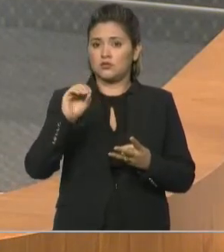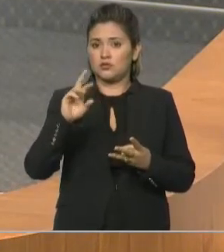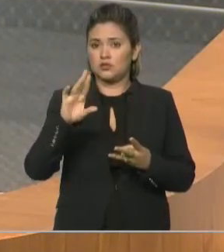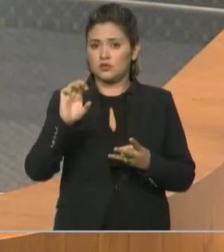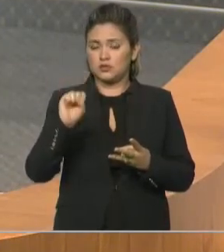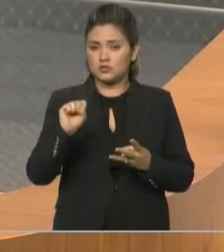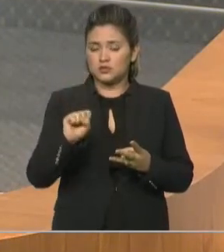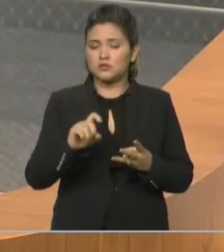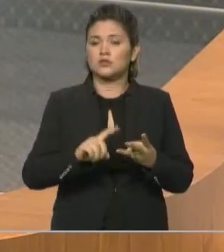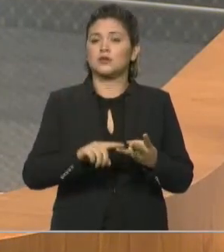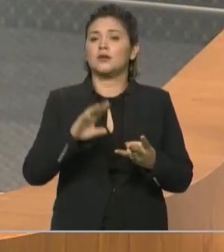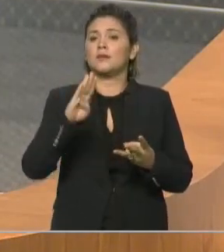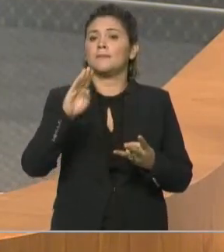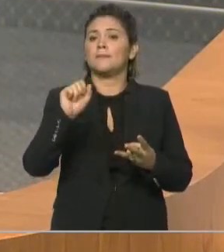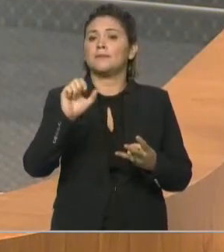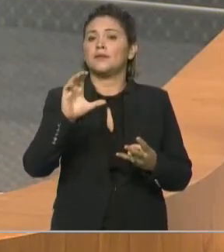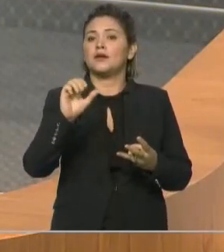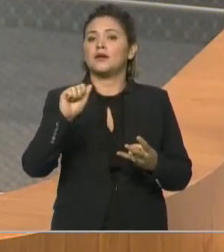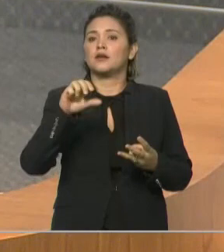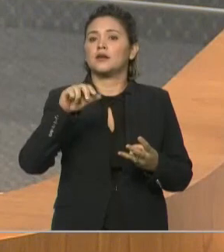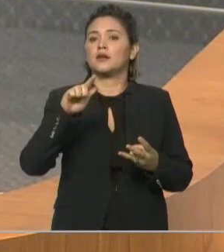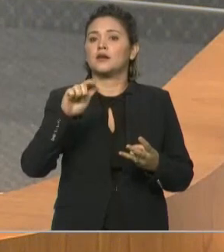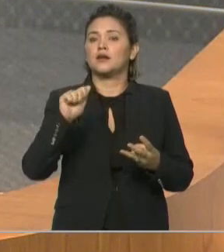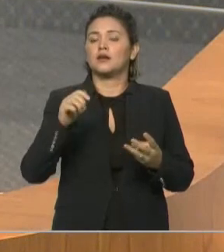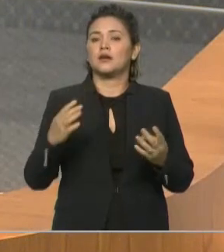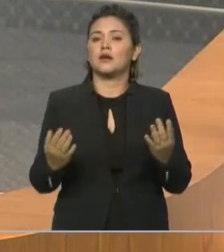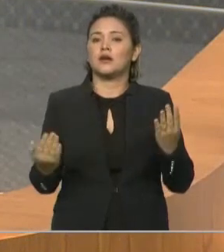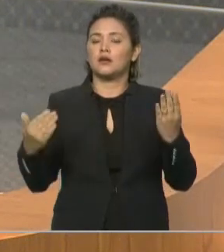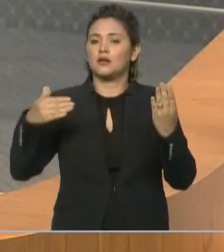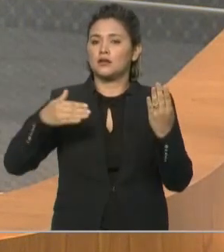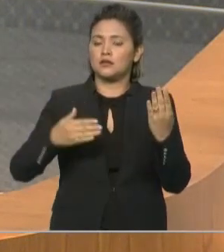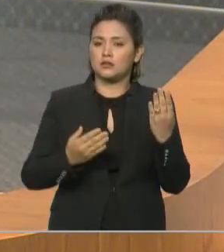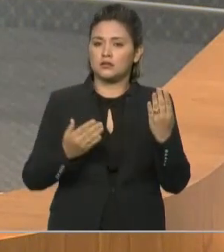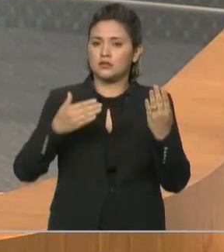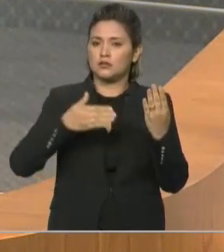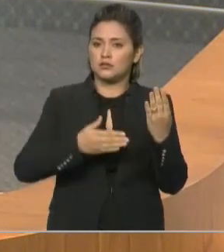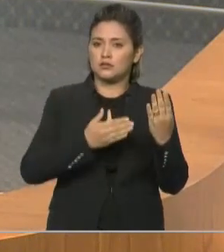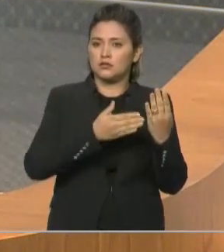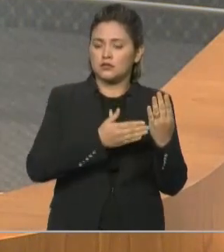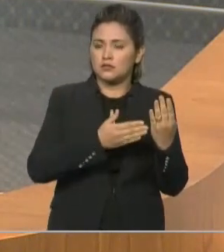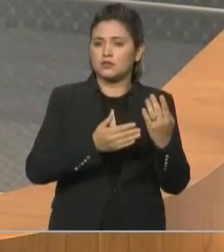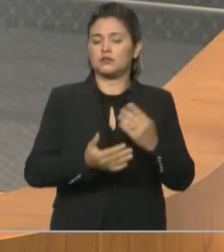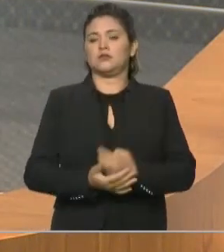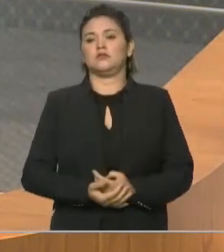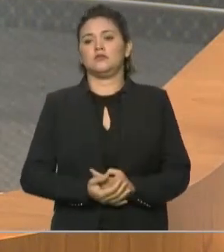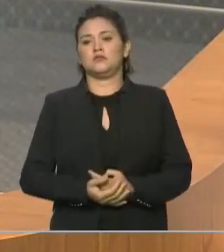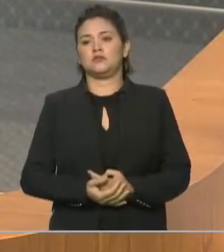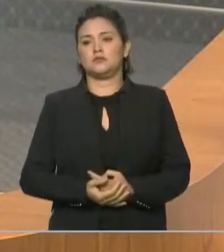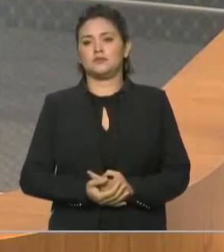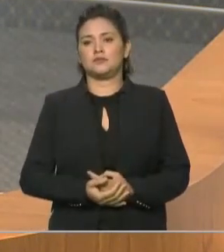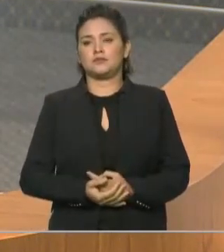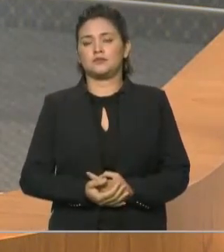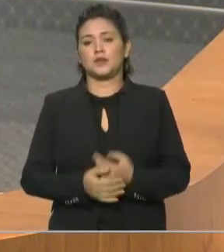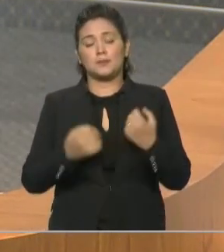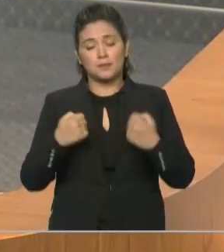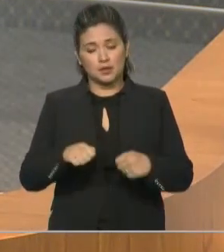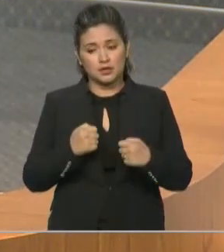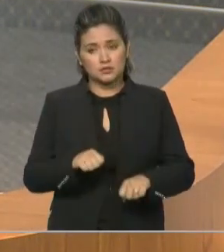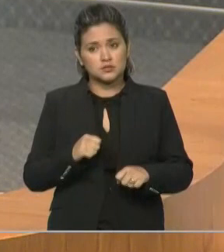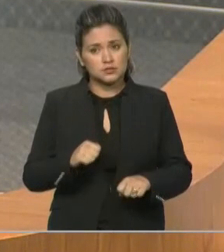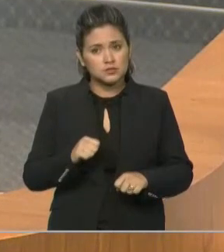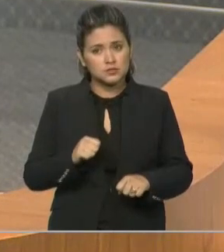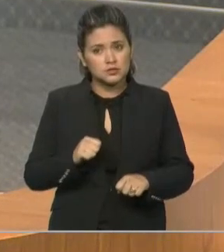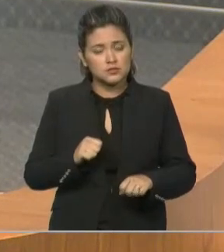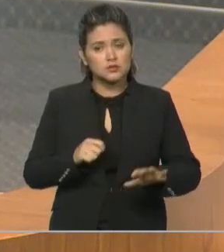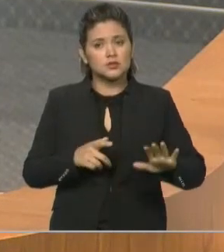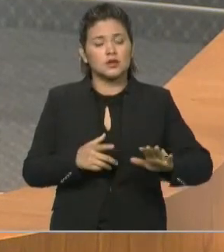Deputado César, deputado Hélio, depois eu me concedo uma parte. Só conclua sua cadeia de raciocínio, sua concatenação de ideias. Que o relatório que